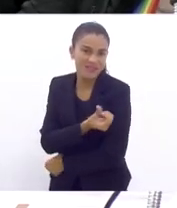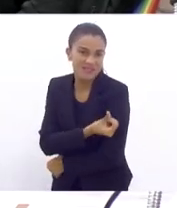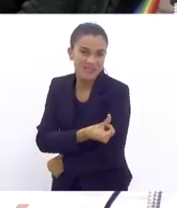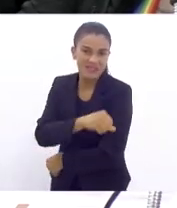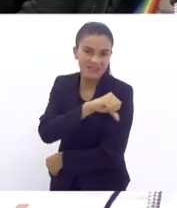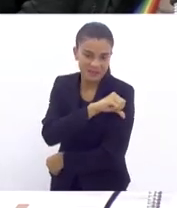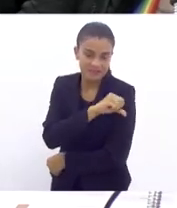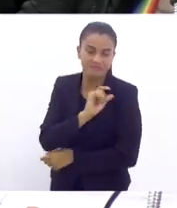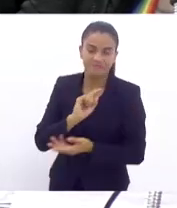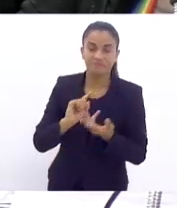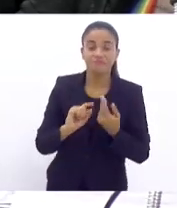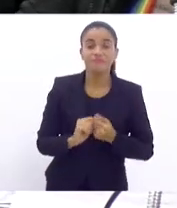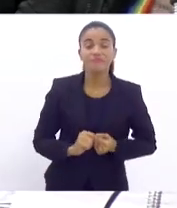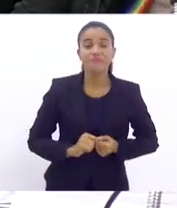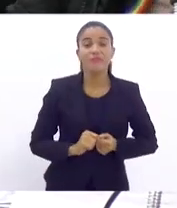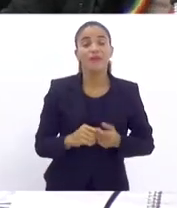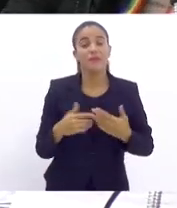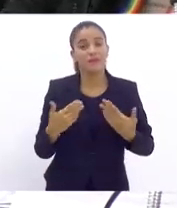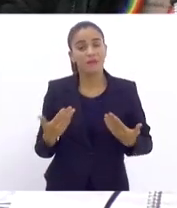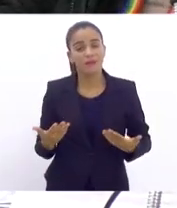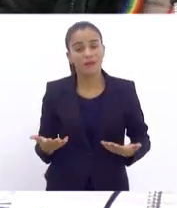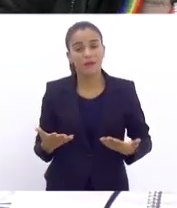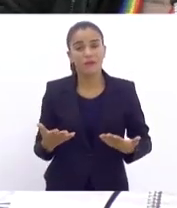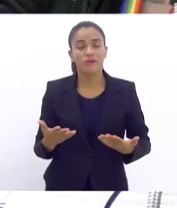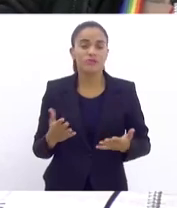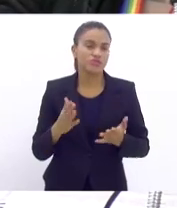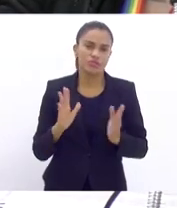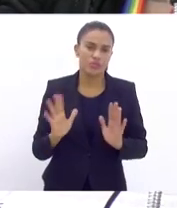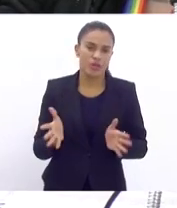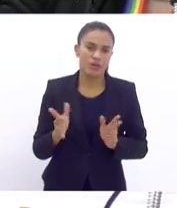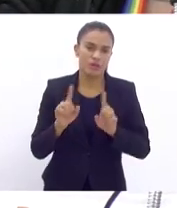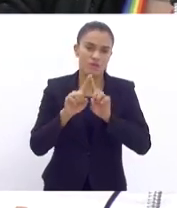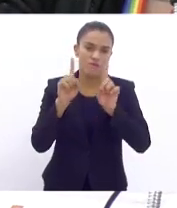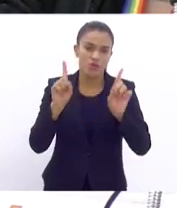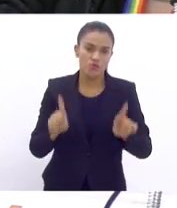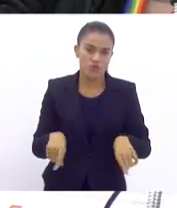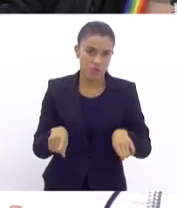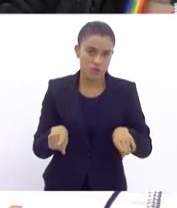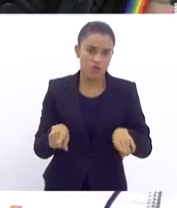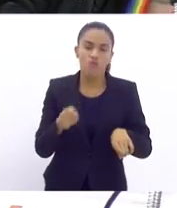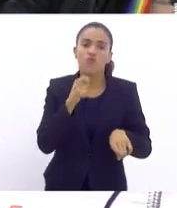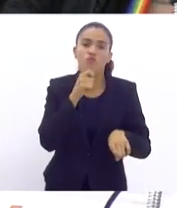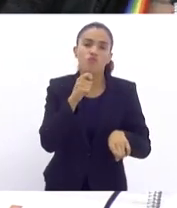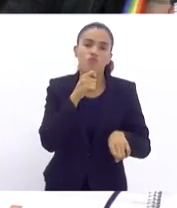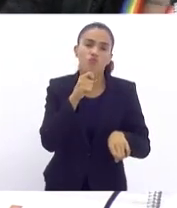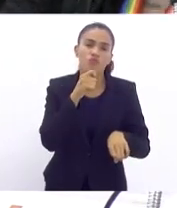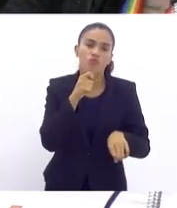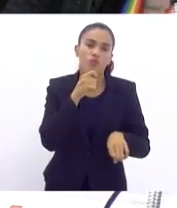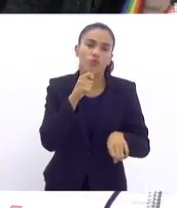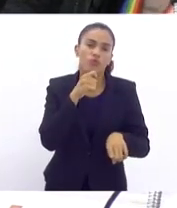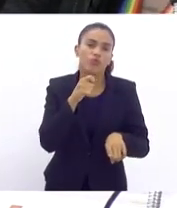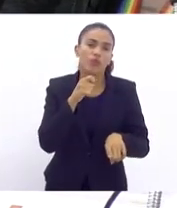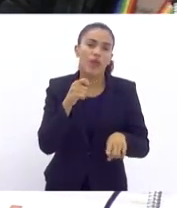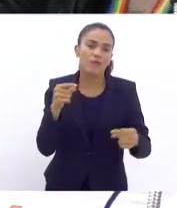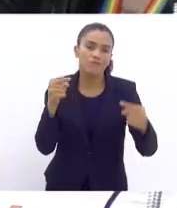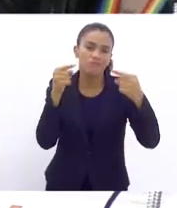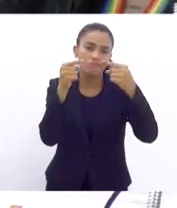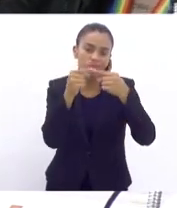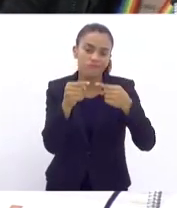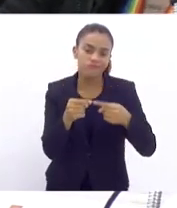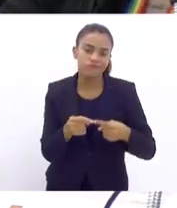etc com isso a gente tem cargos que não tem mais correspondência